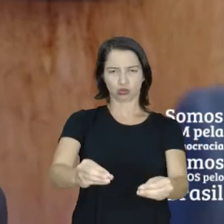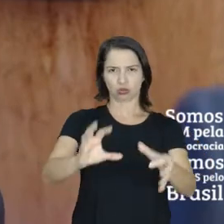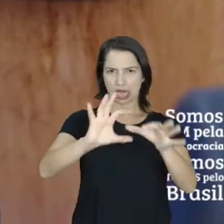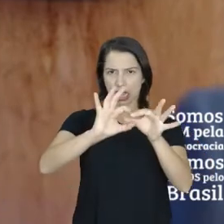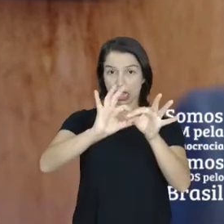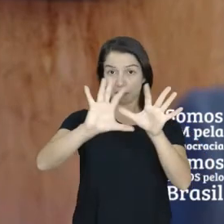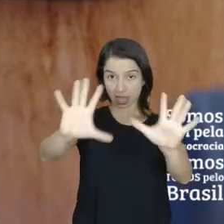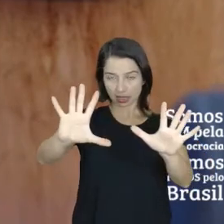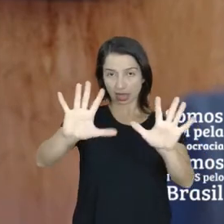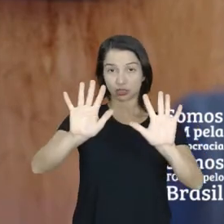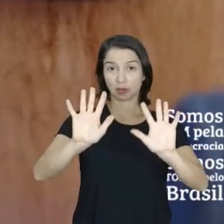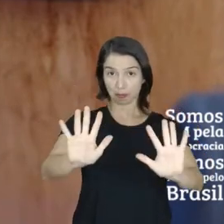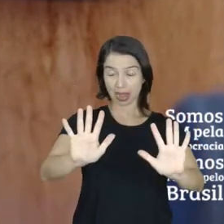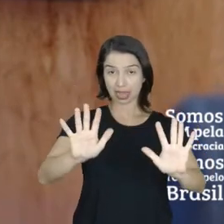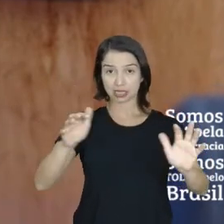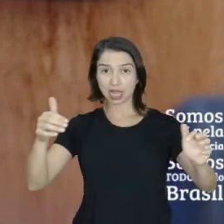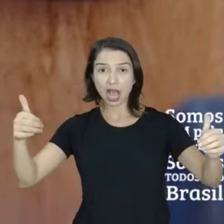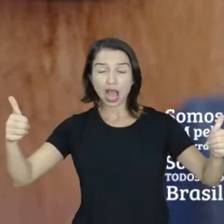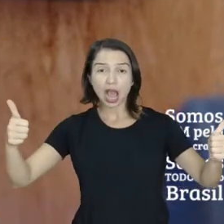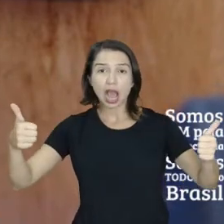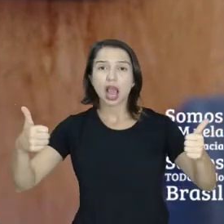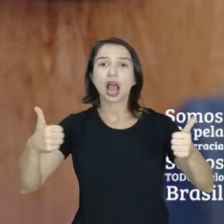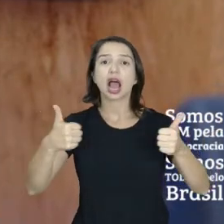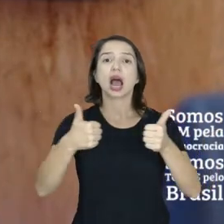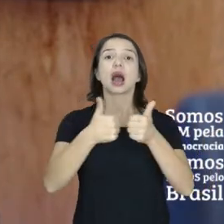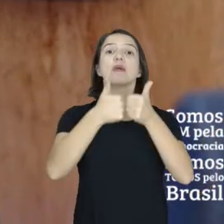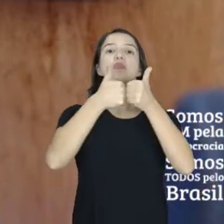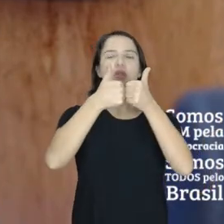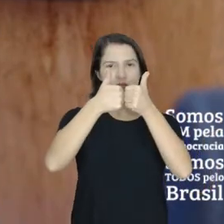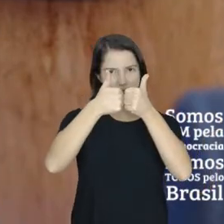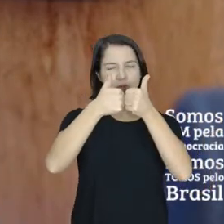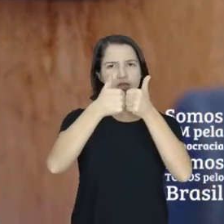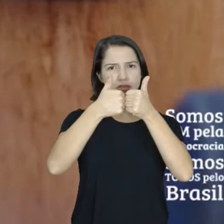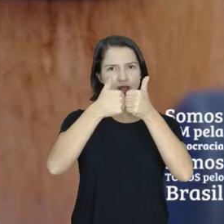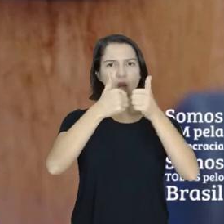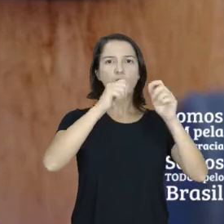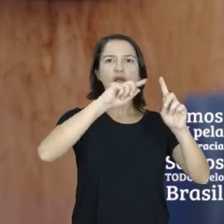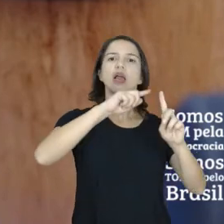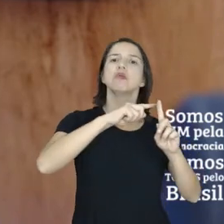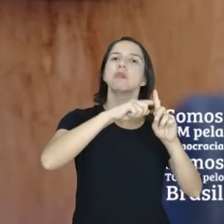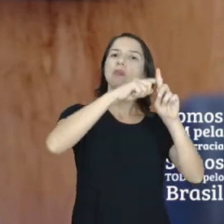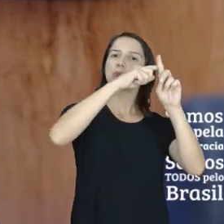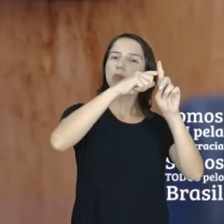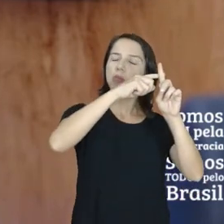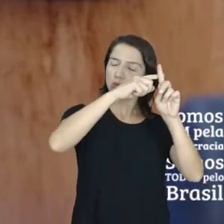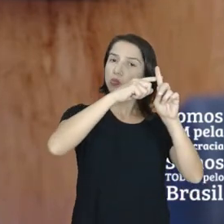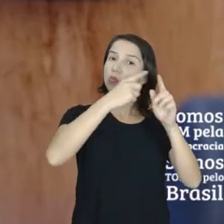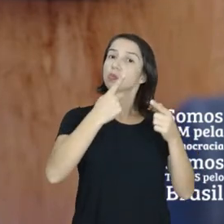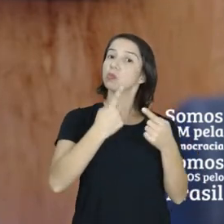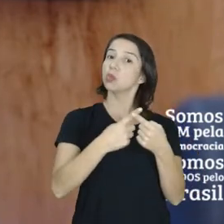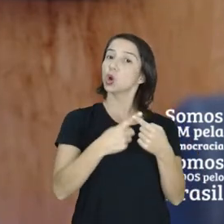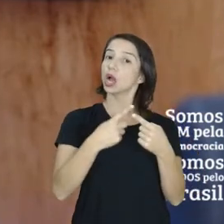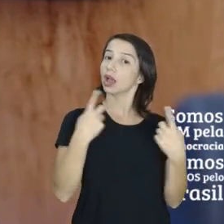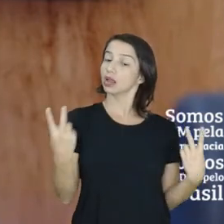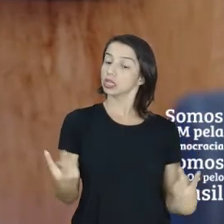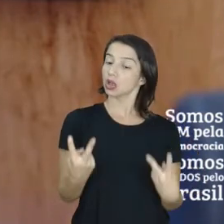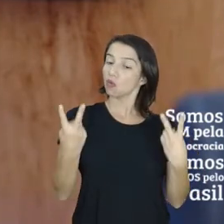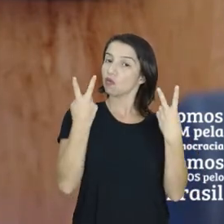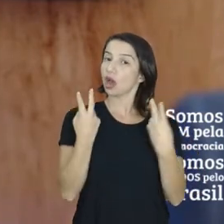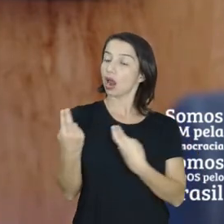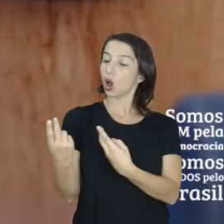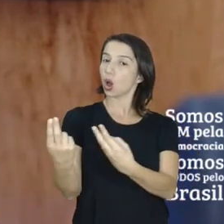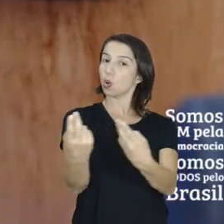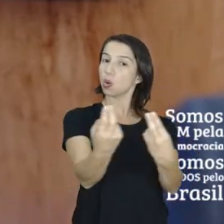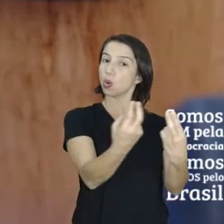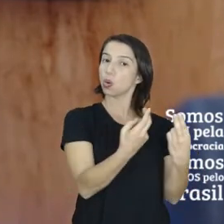a aproximação é positiva, porque são valores comuns, né? São valores comuns. Aliás, eu